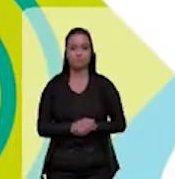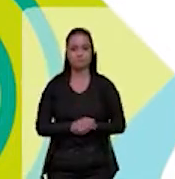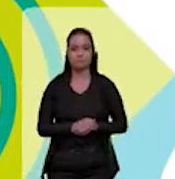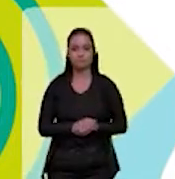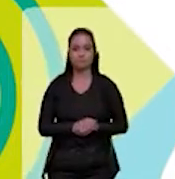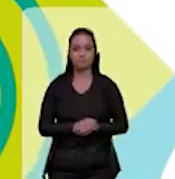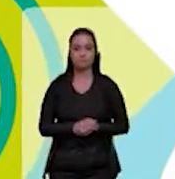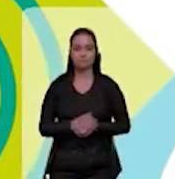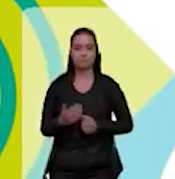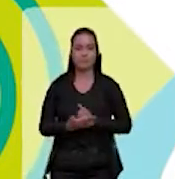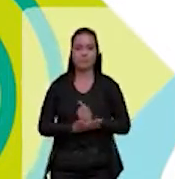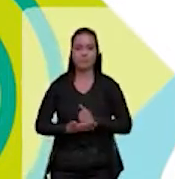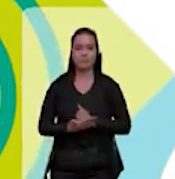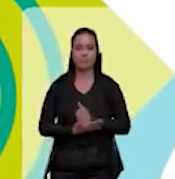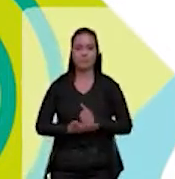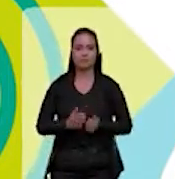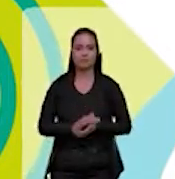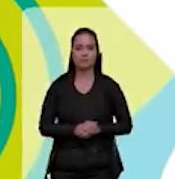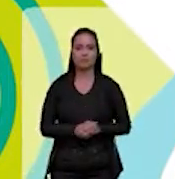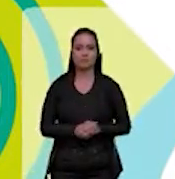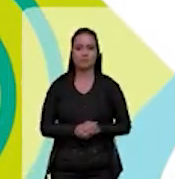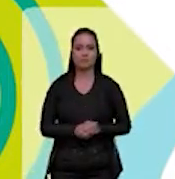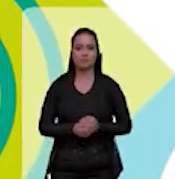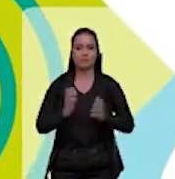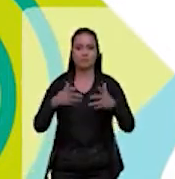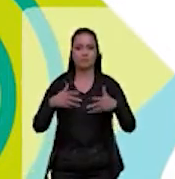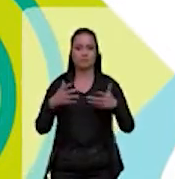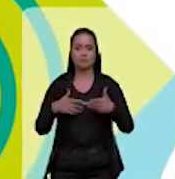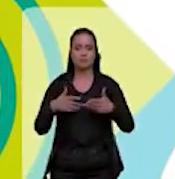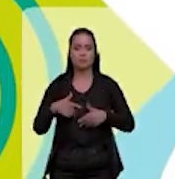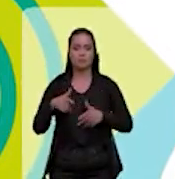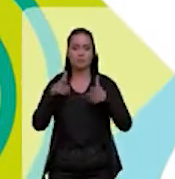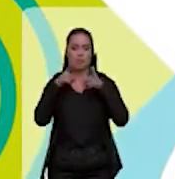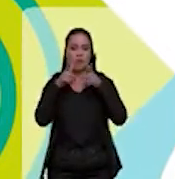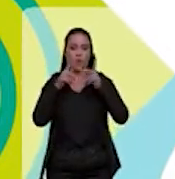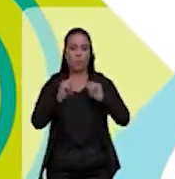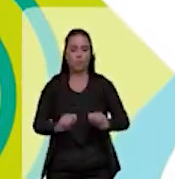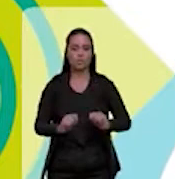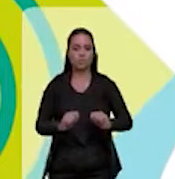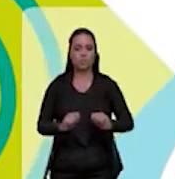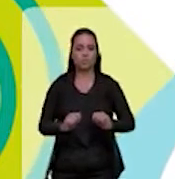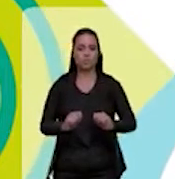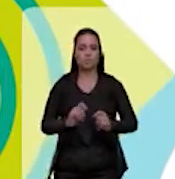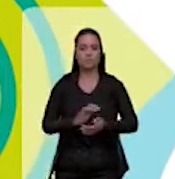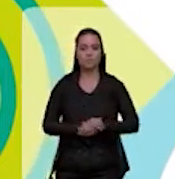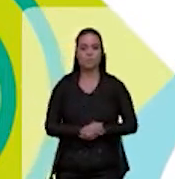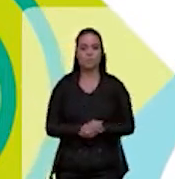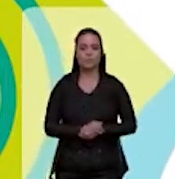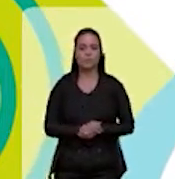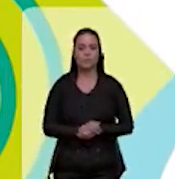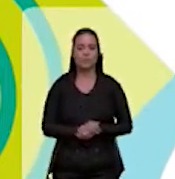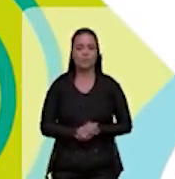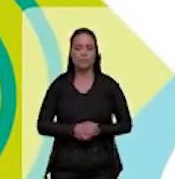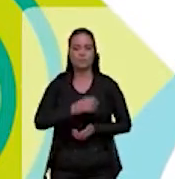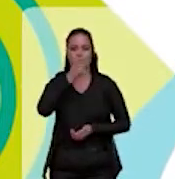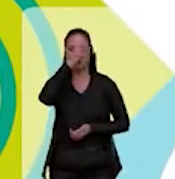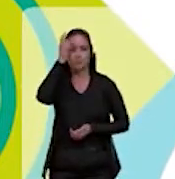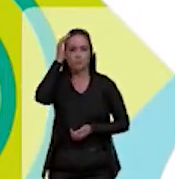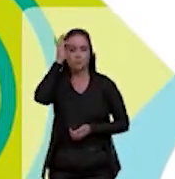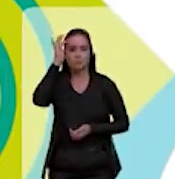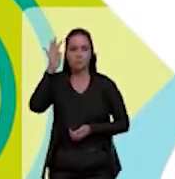na base da Concepção que ganha forma nessa figura de linguagem está o argumento de que o âmbito do imaginado